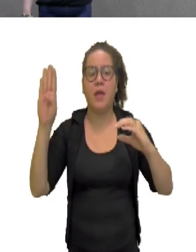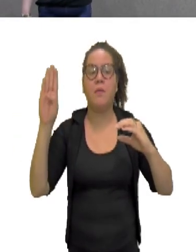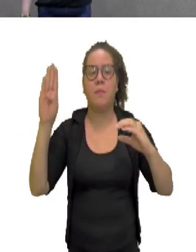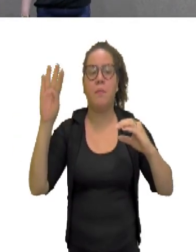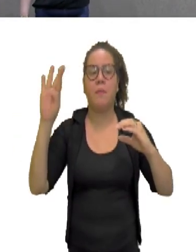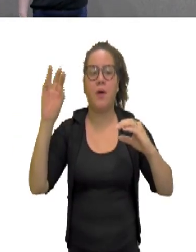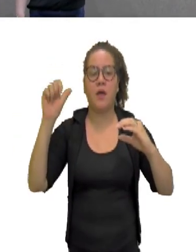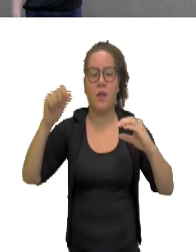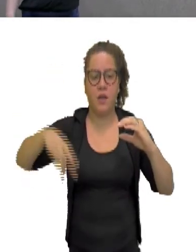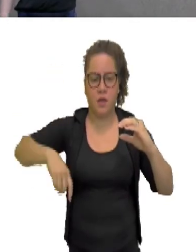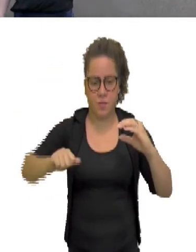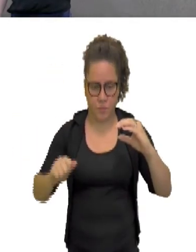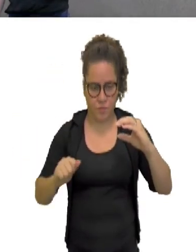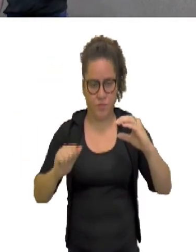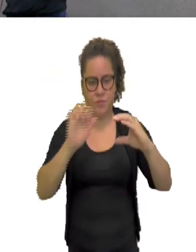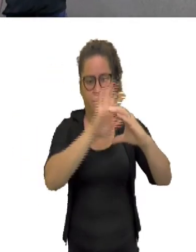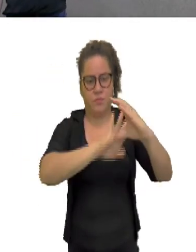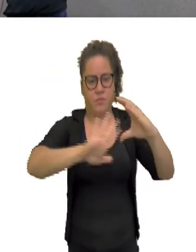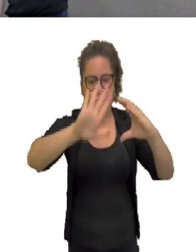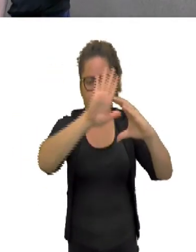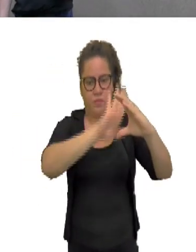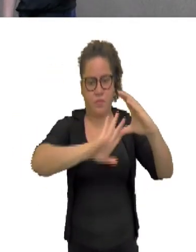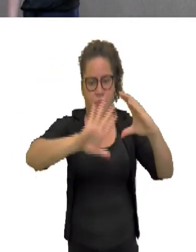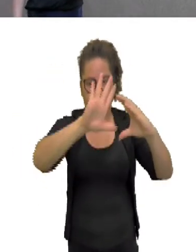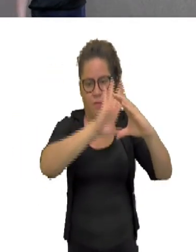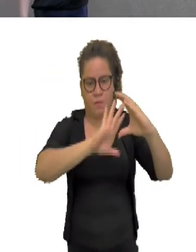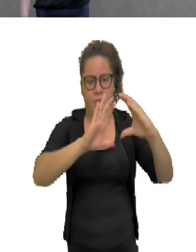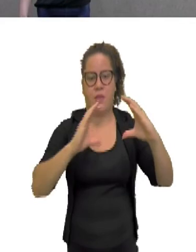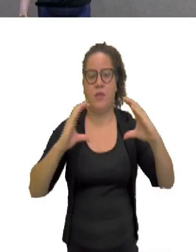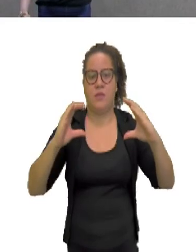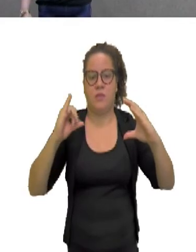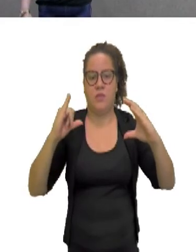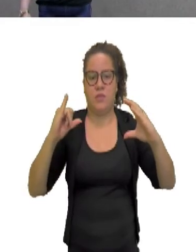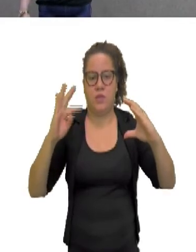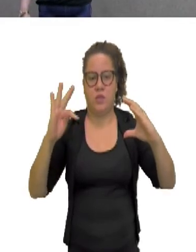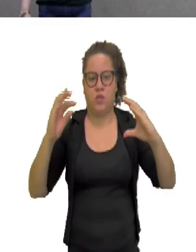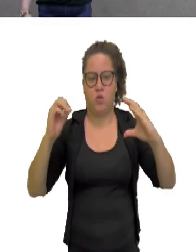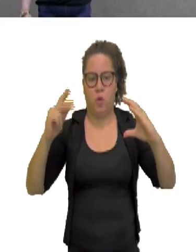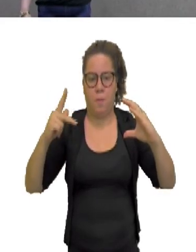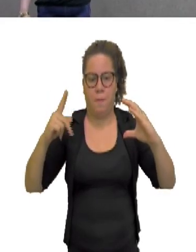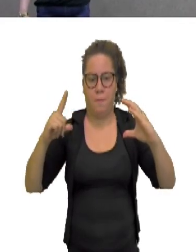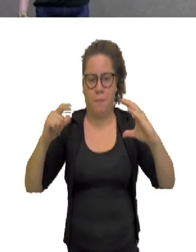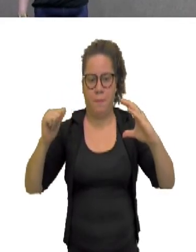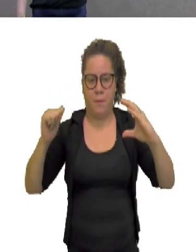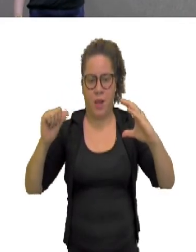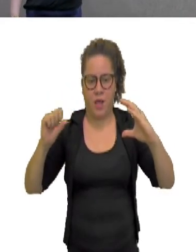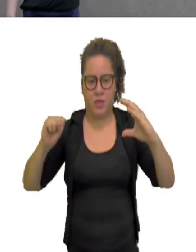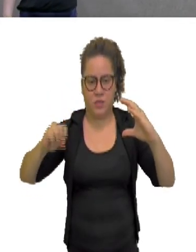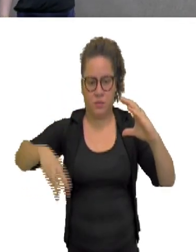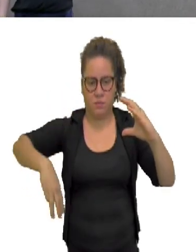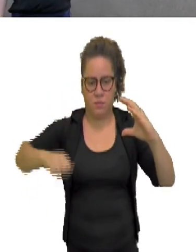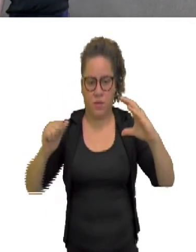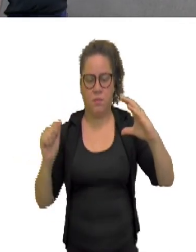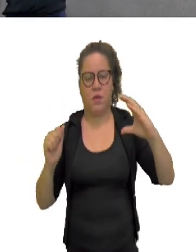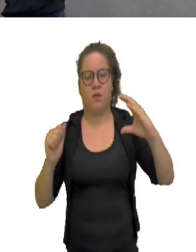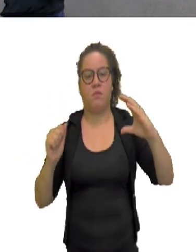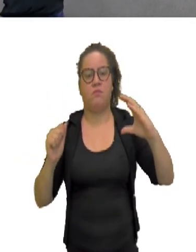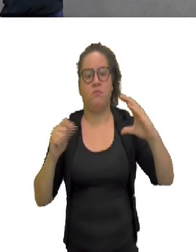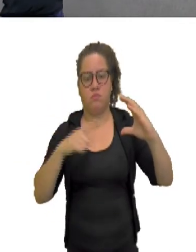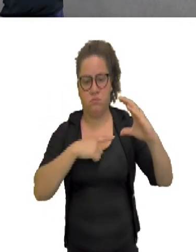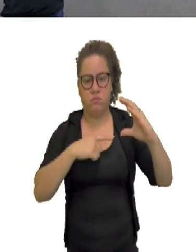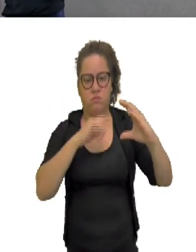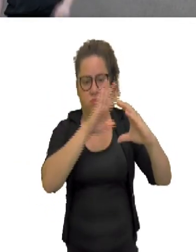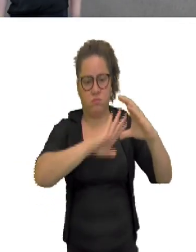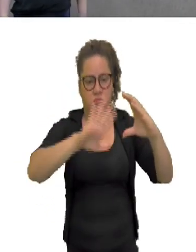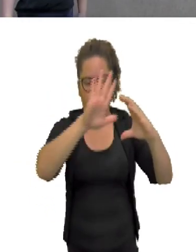estruturas responsáveis pela nutrição da célula. E o núcleo, que é responsável principalmente